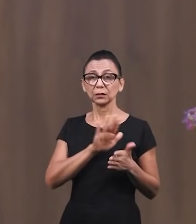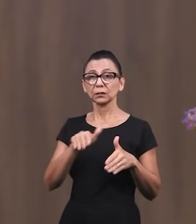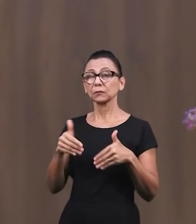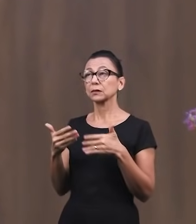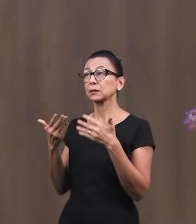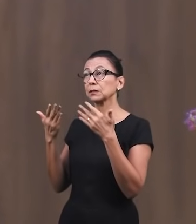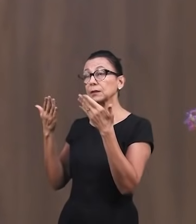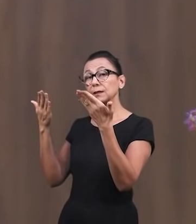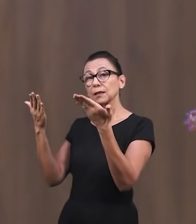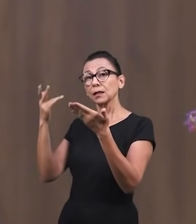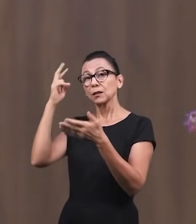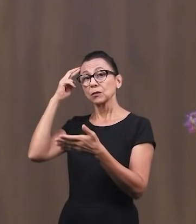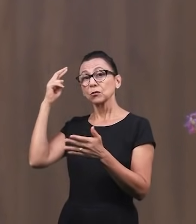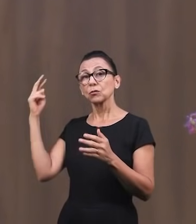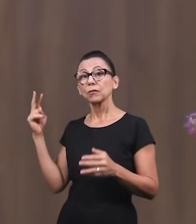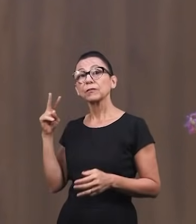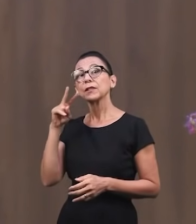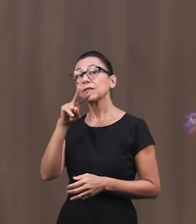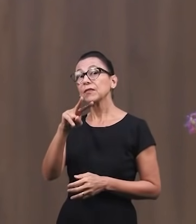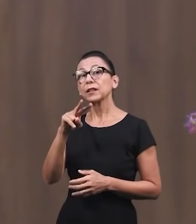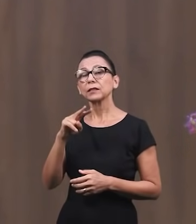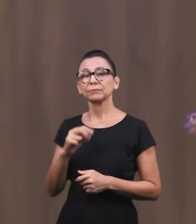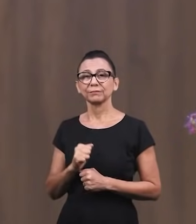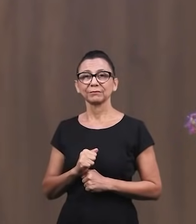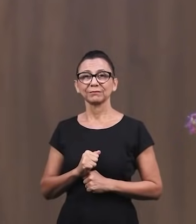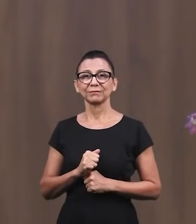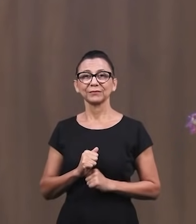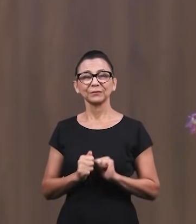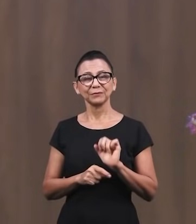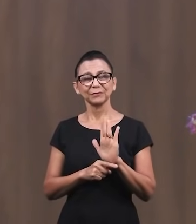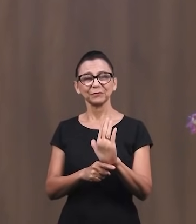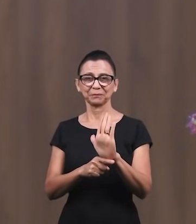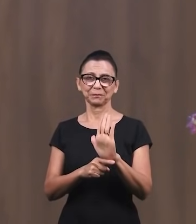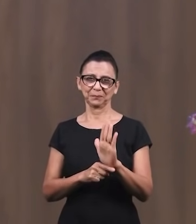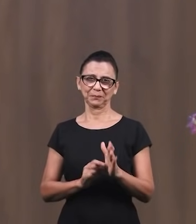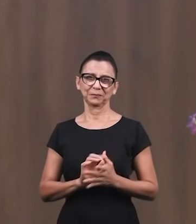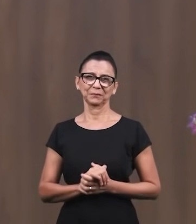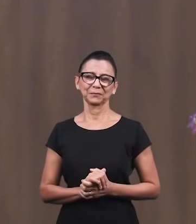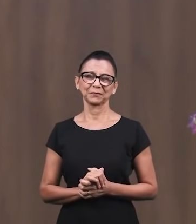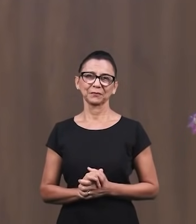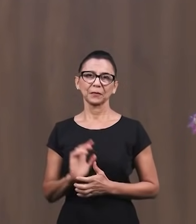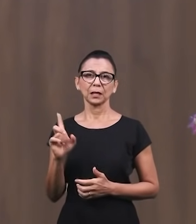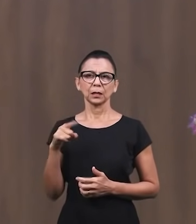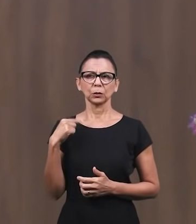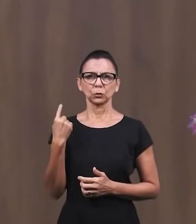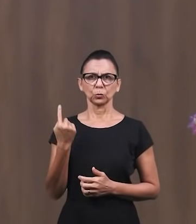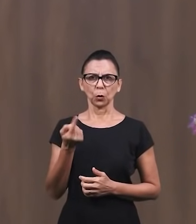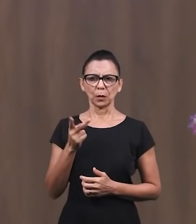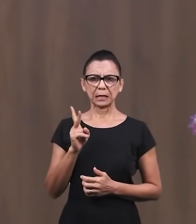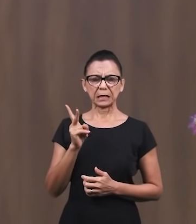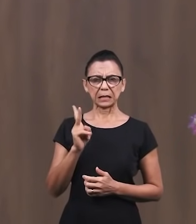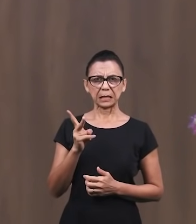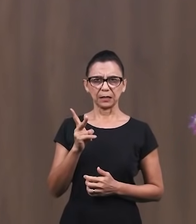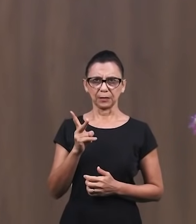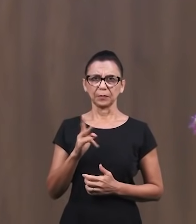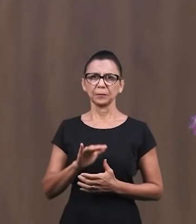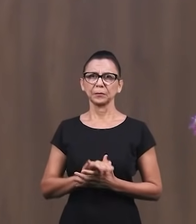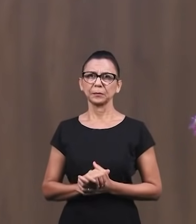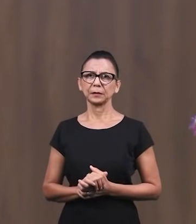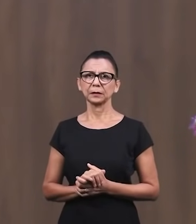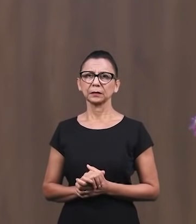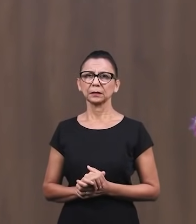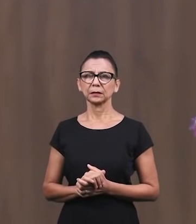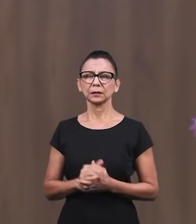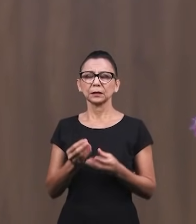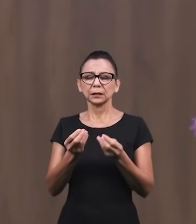seu coração diante dele. Nós vivemos sempre fazendo aquilo que o Espírito Santo de Deus